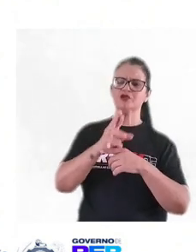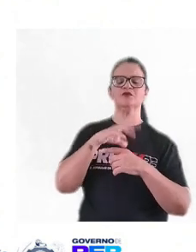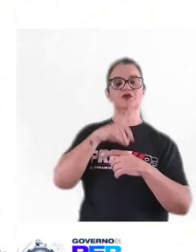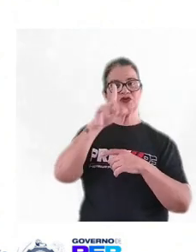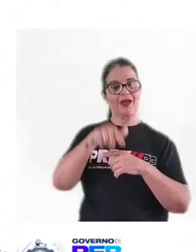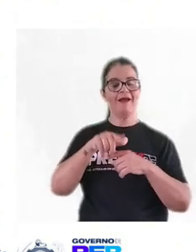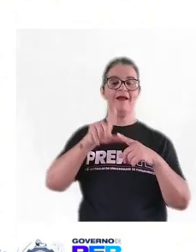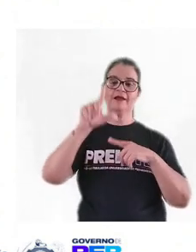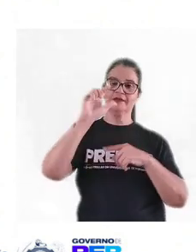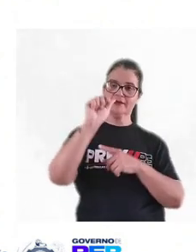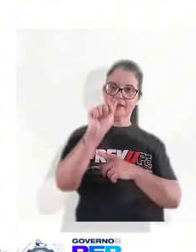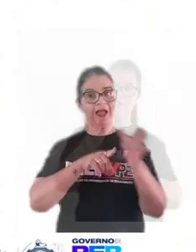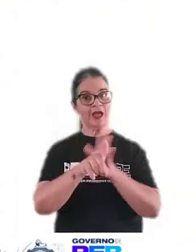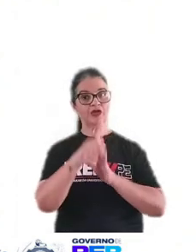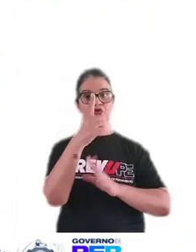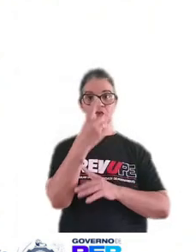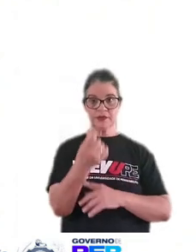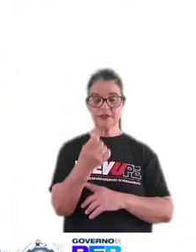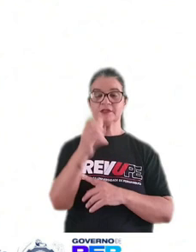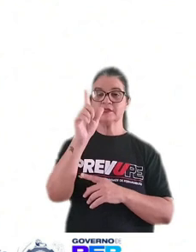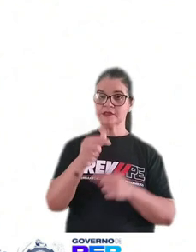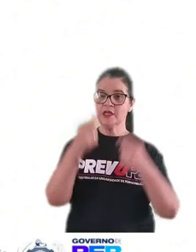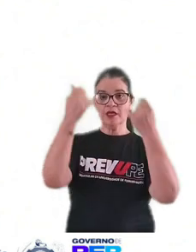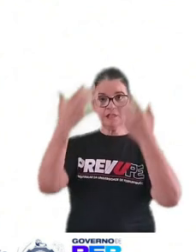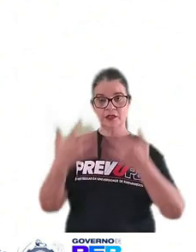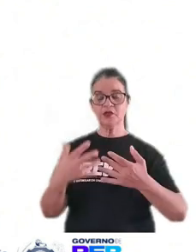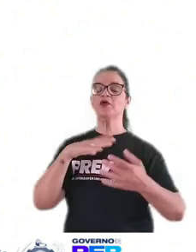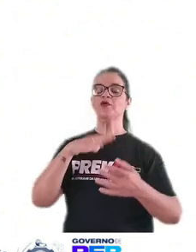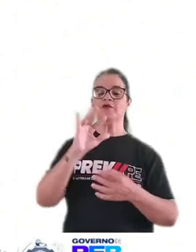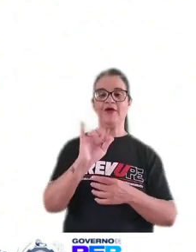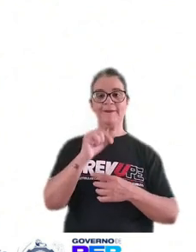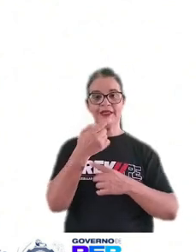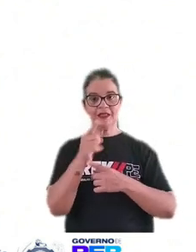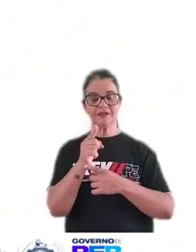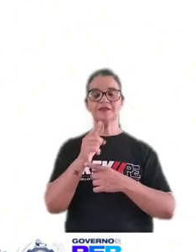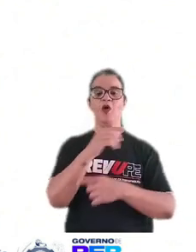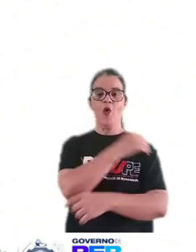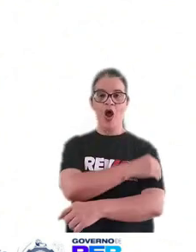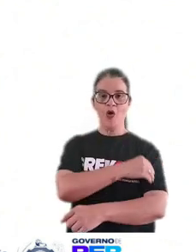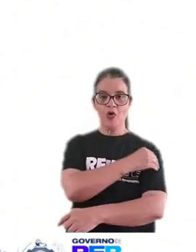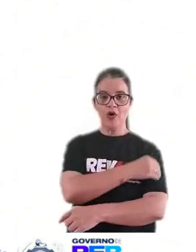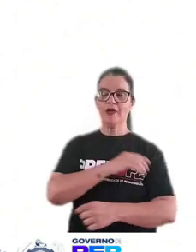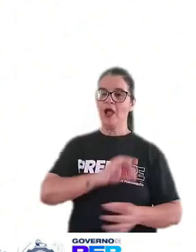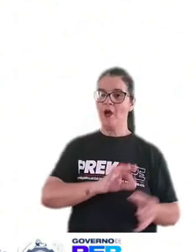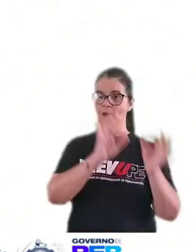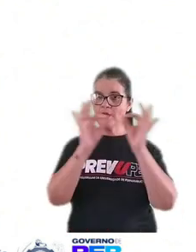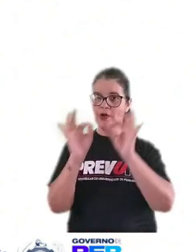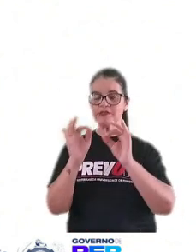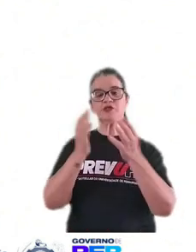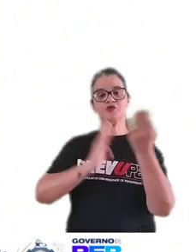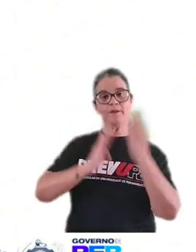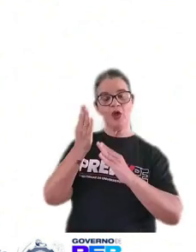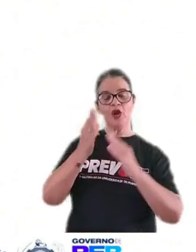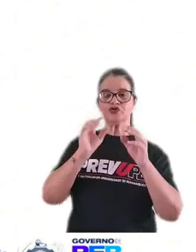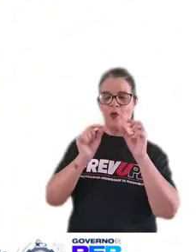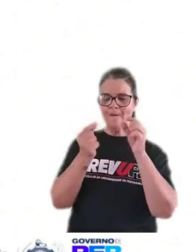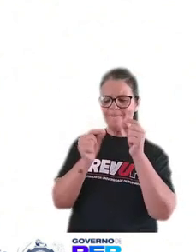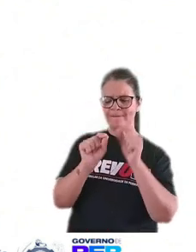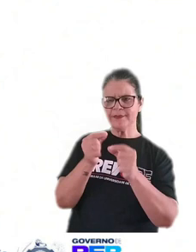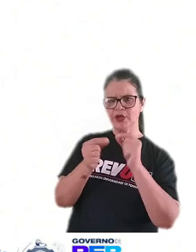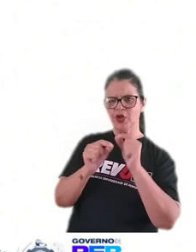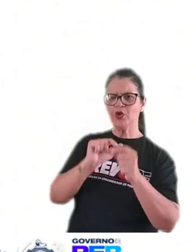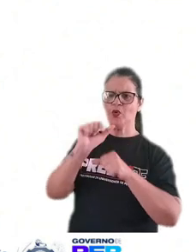alternativa A na questão 16 é dito que a fermentação alcoólica é um processo